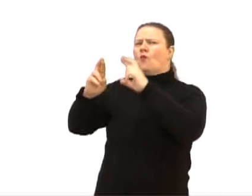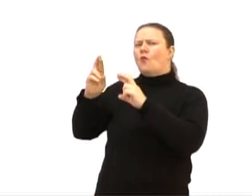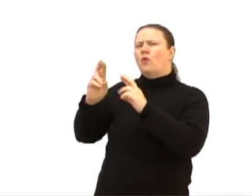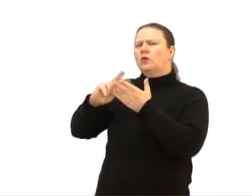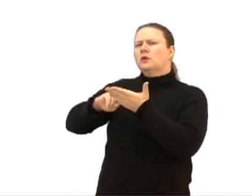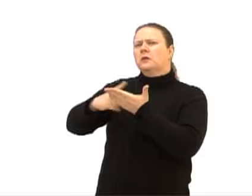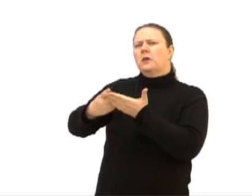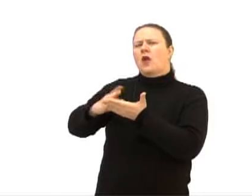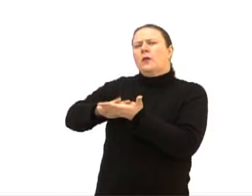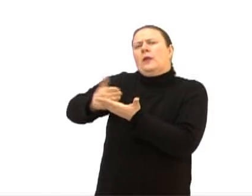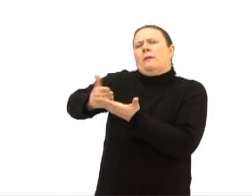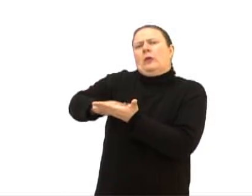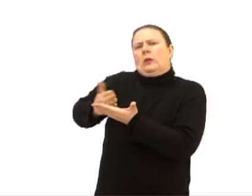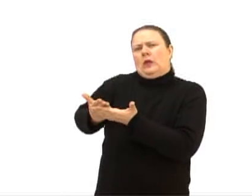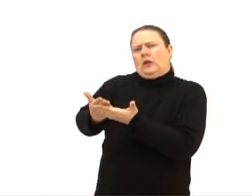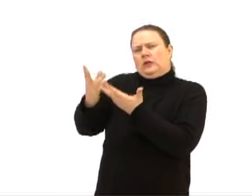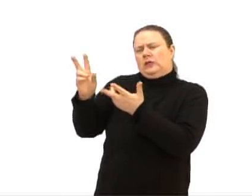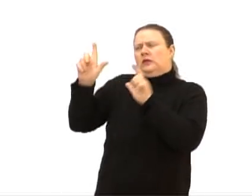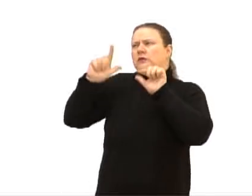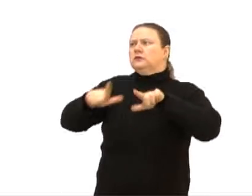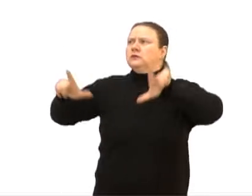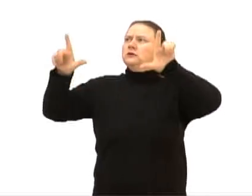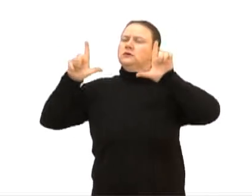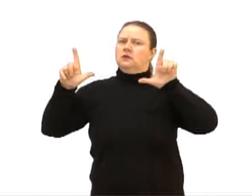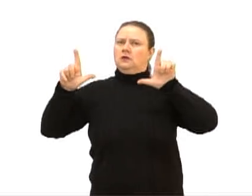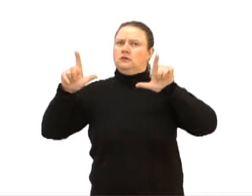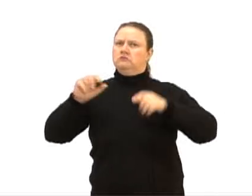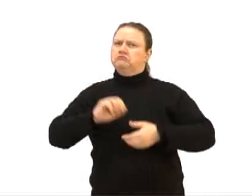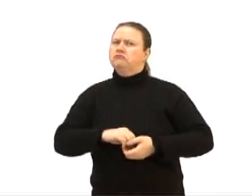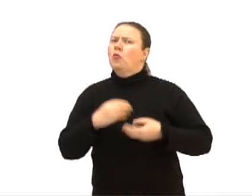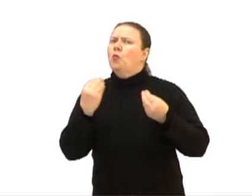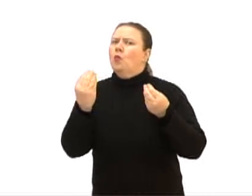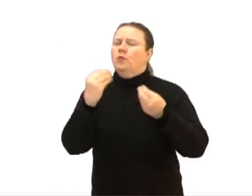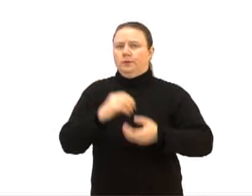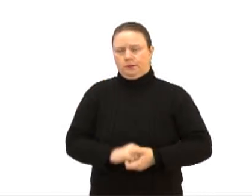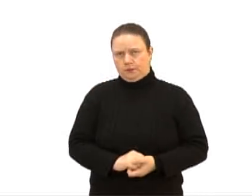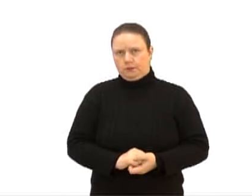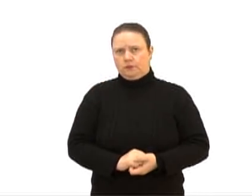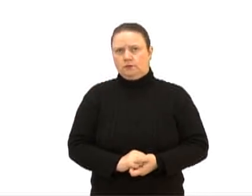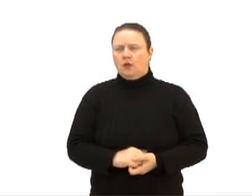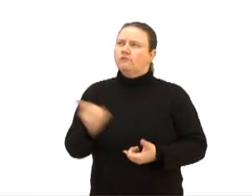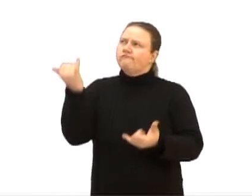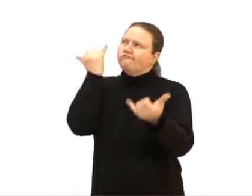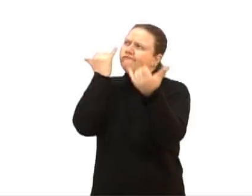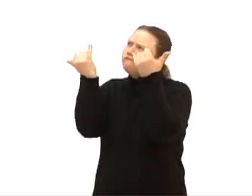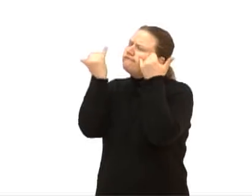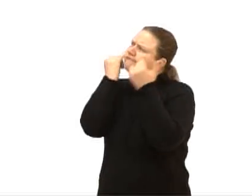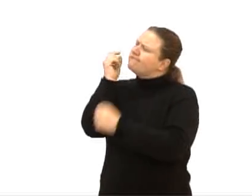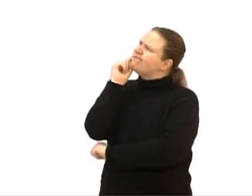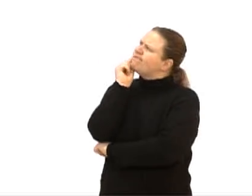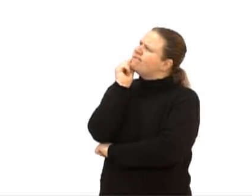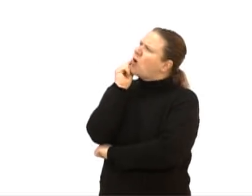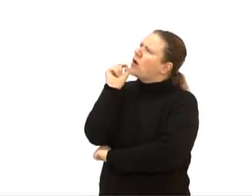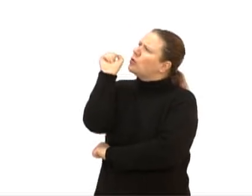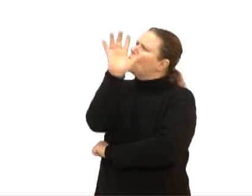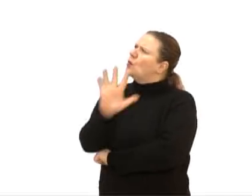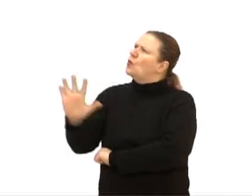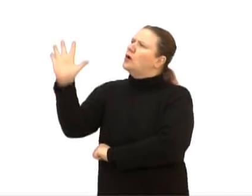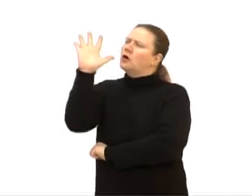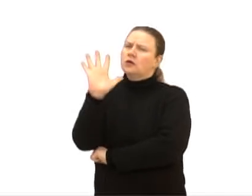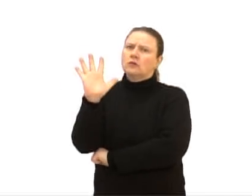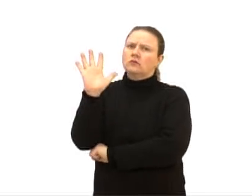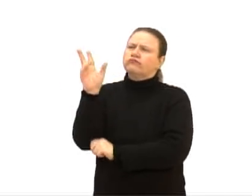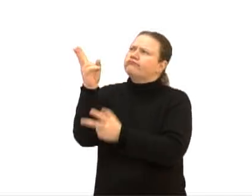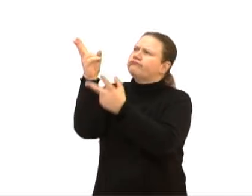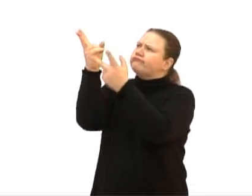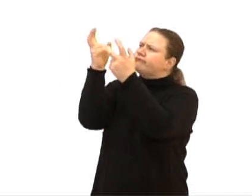da tela, ela passa pela observação das imagens, tá bom? O que que nós vamos observar nas imagens,